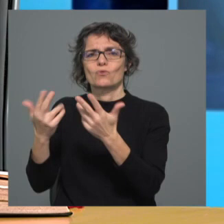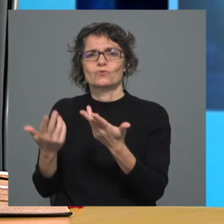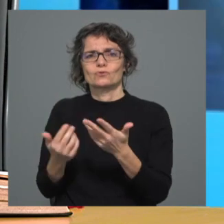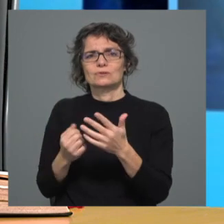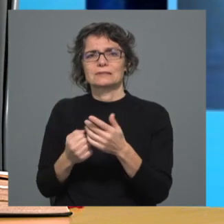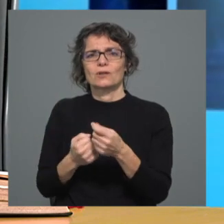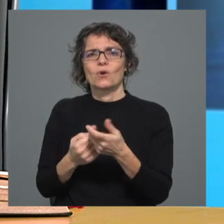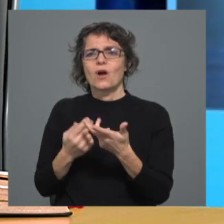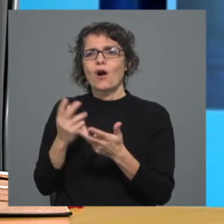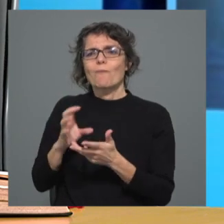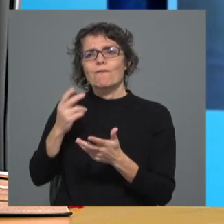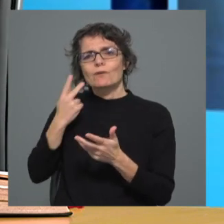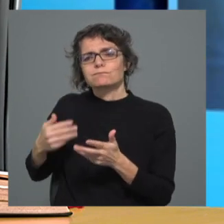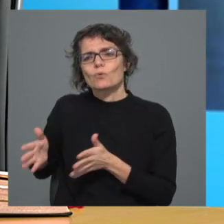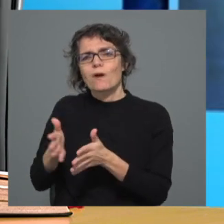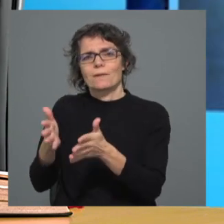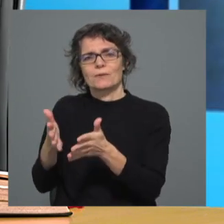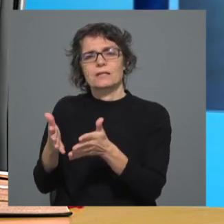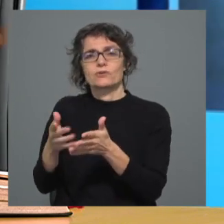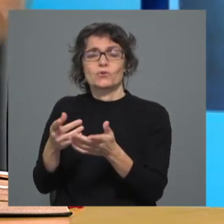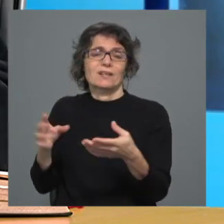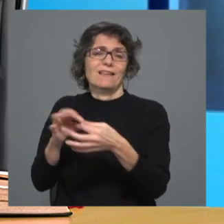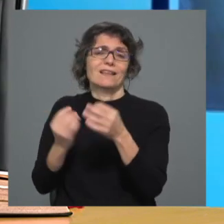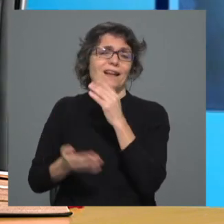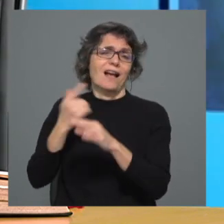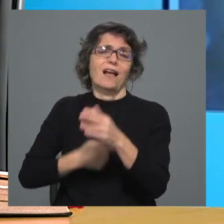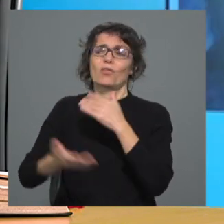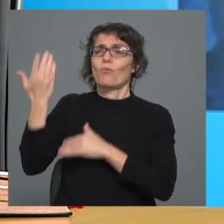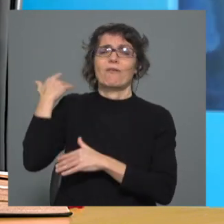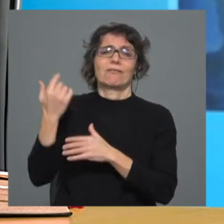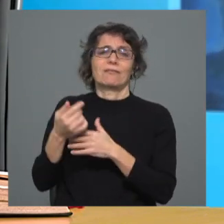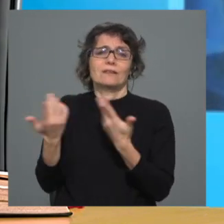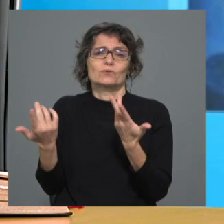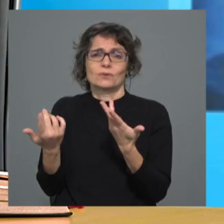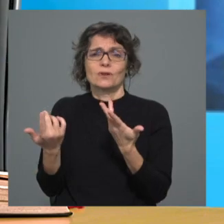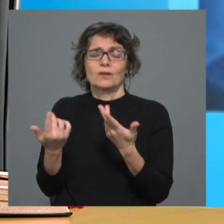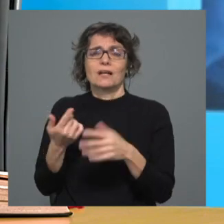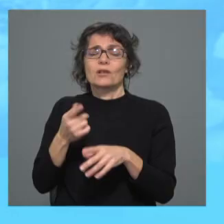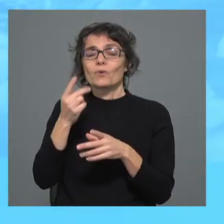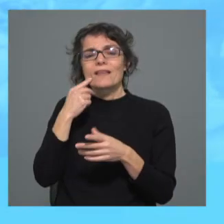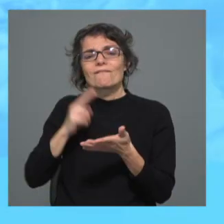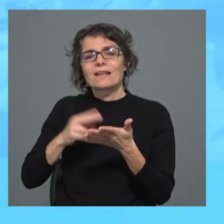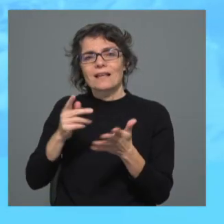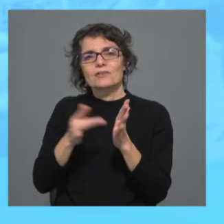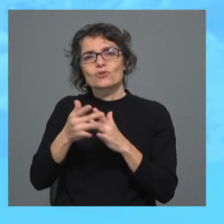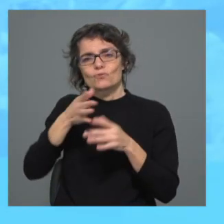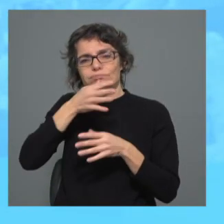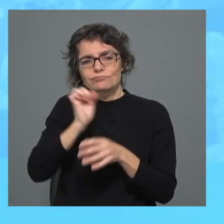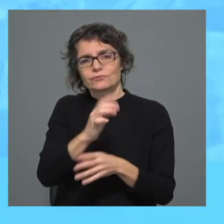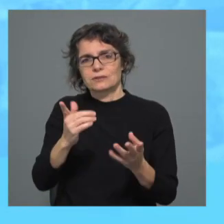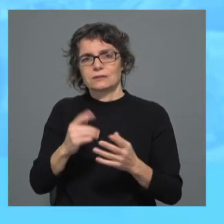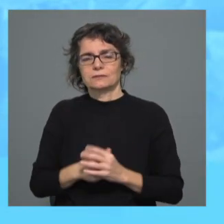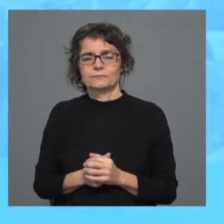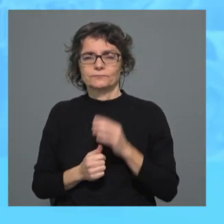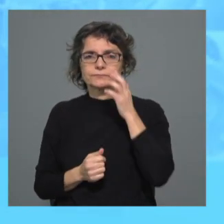uma marca circunstancial no Império da Antiguidade e não na realidade vivencial de Jesus Cristo. Mensagens que decorrem